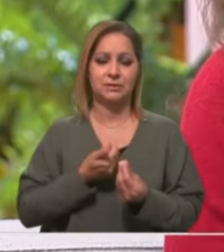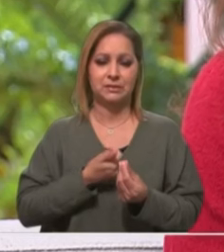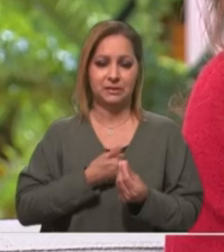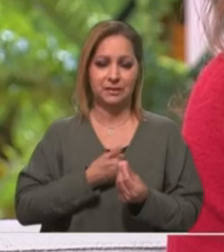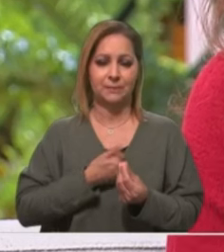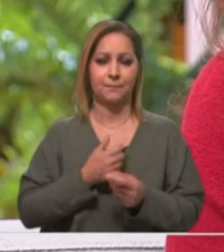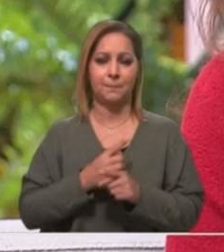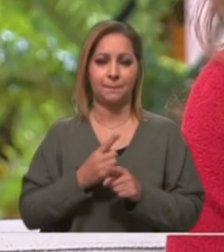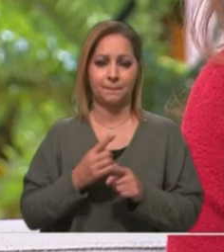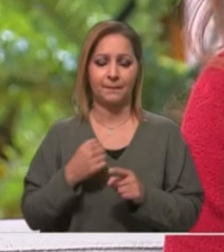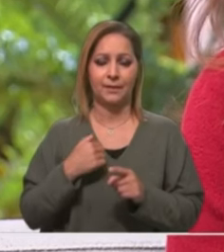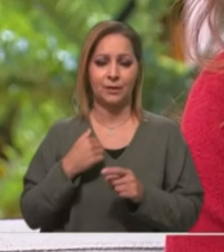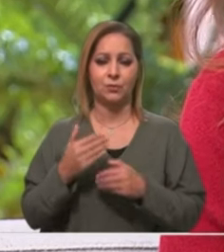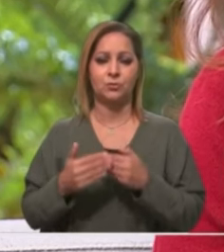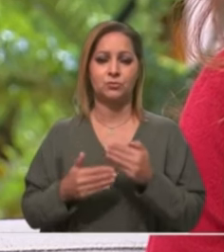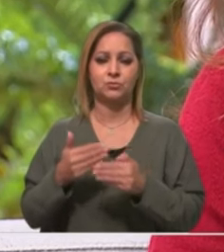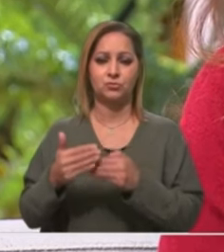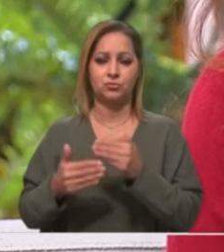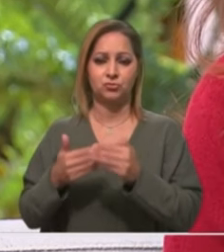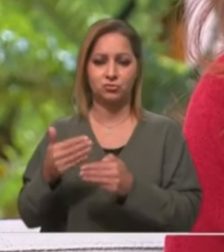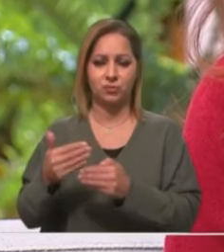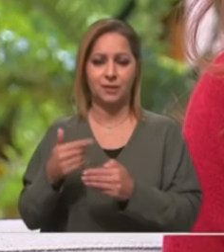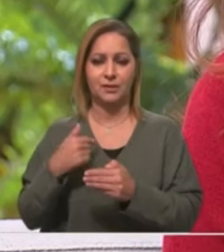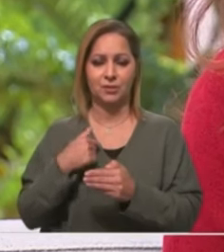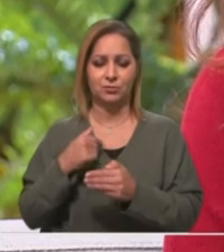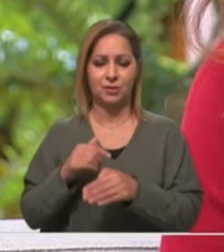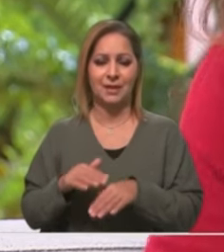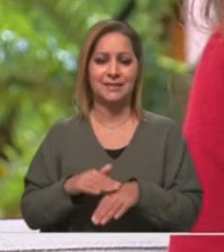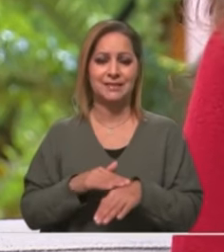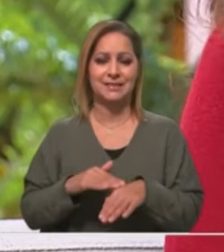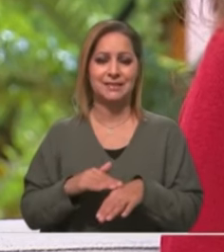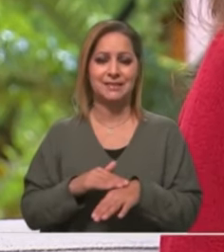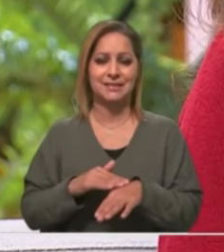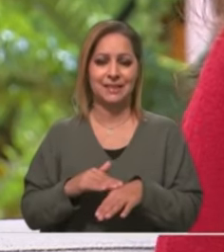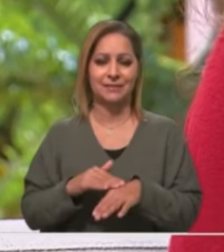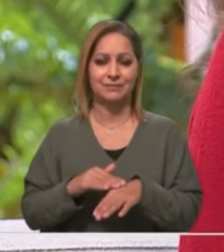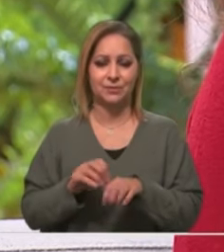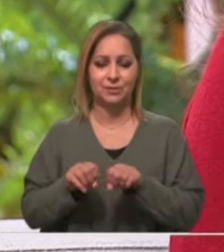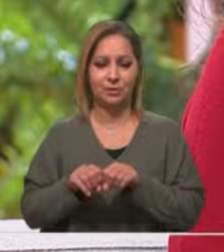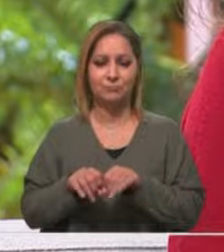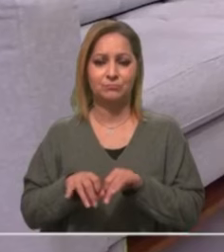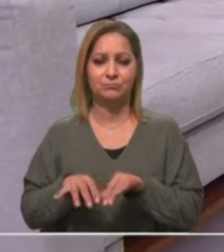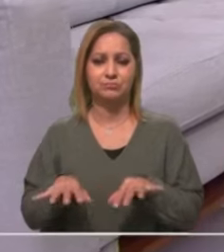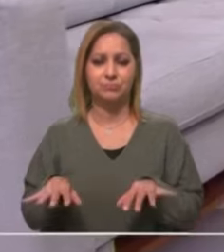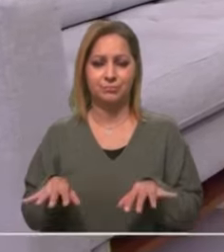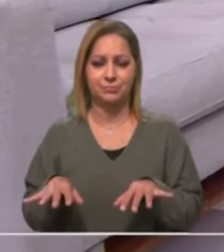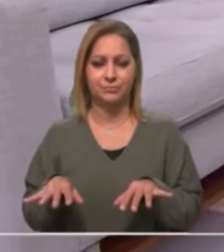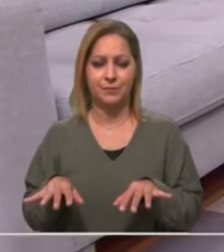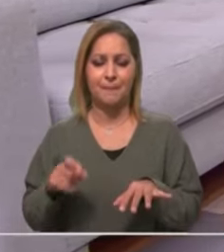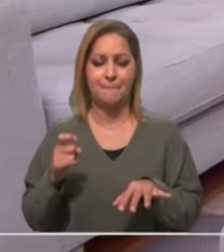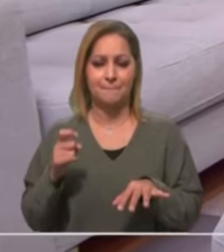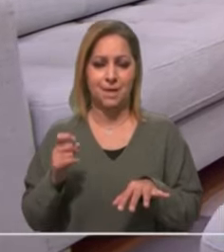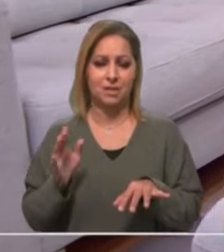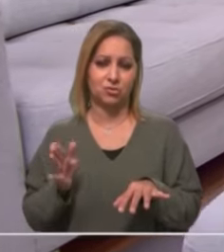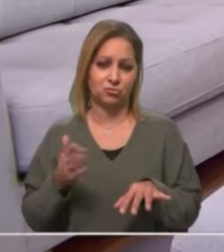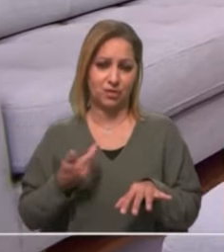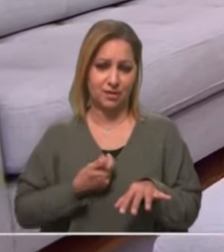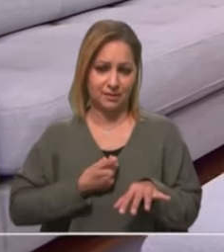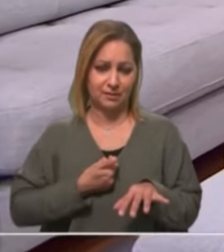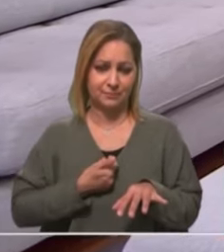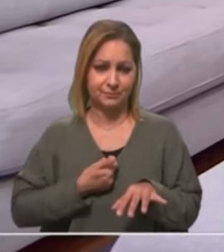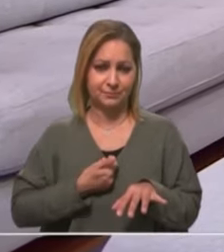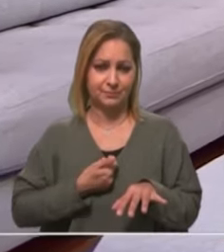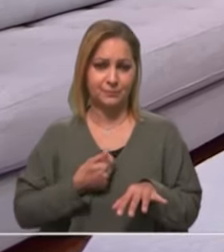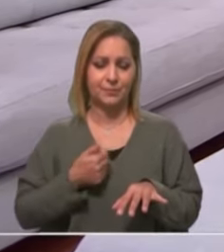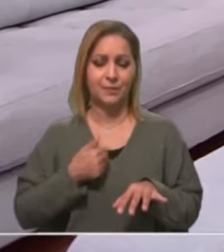já estava num estado mais avançado. Eu já tinha as células, já tinham degenerado, já estavam com células malignas. Portanto,